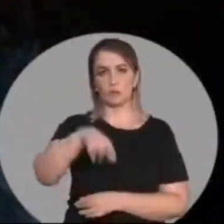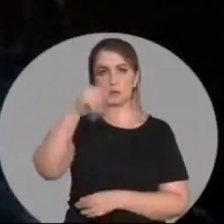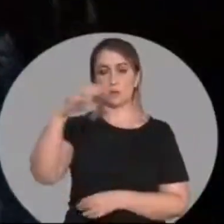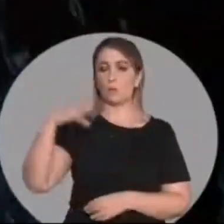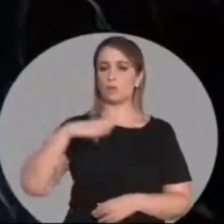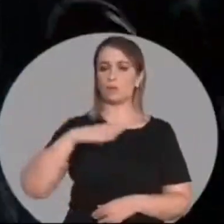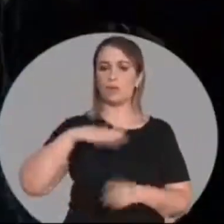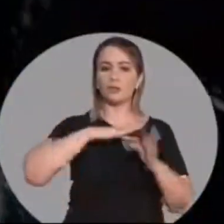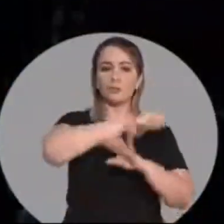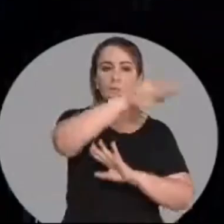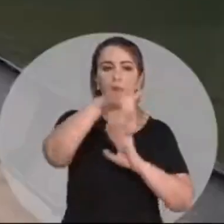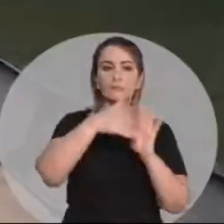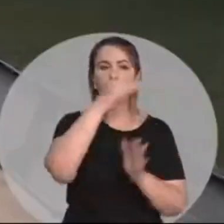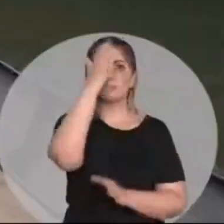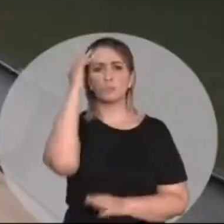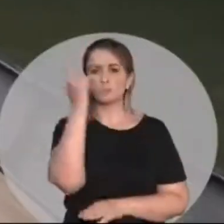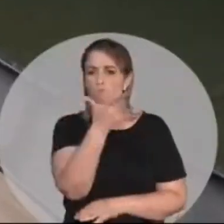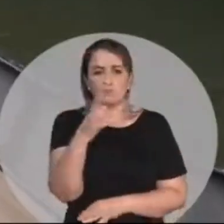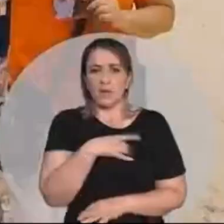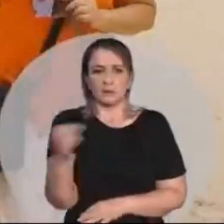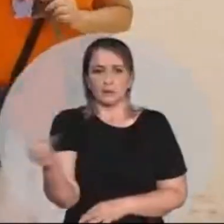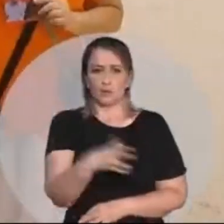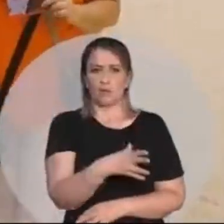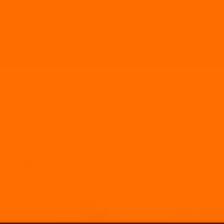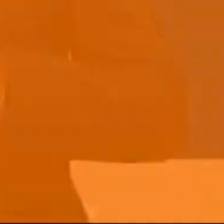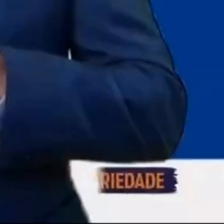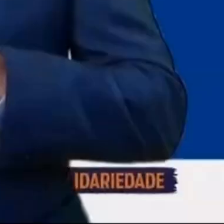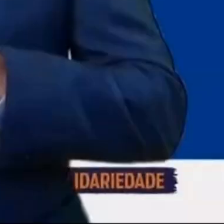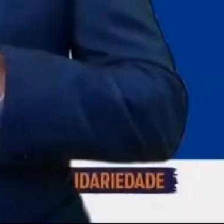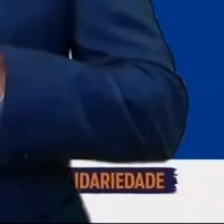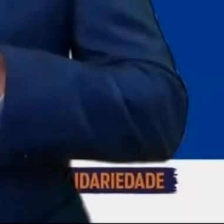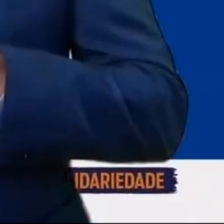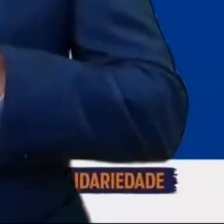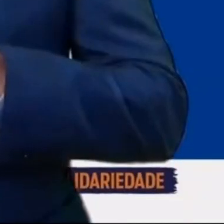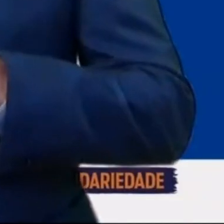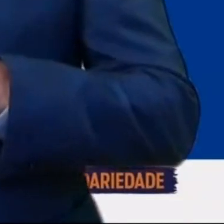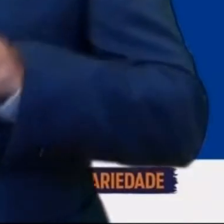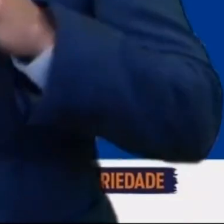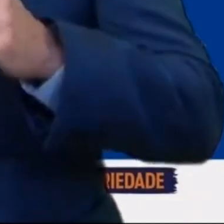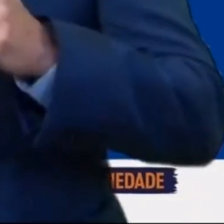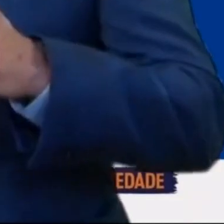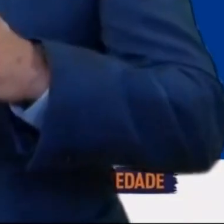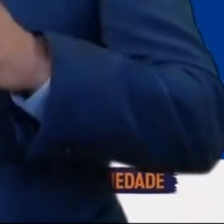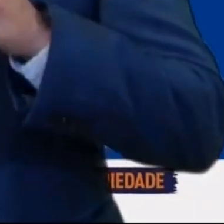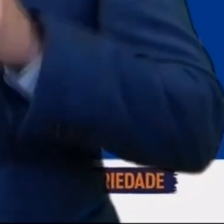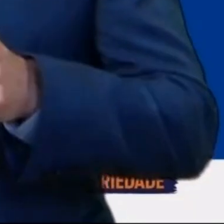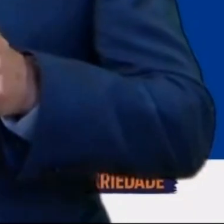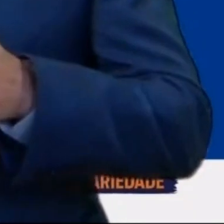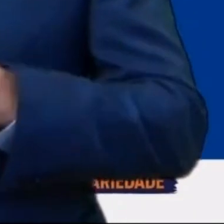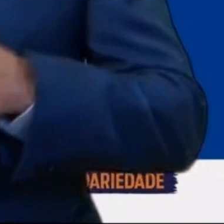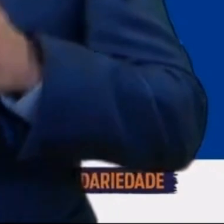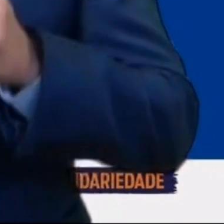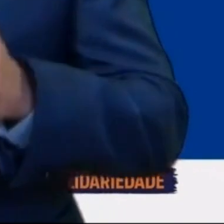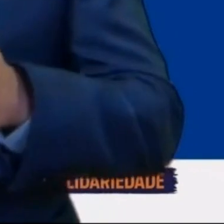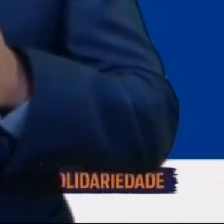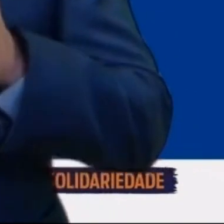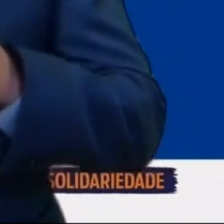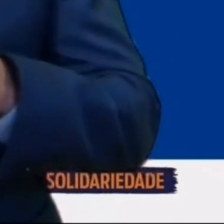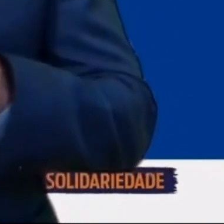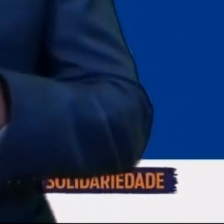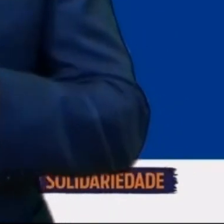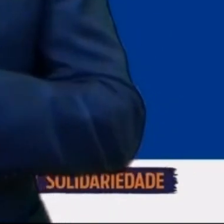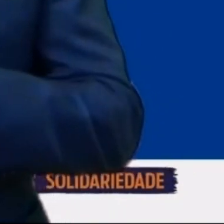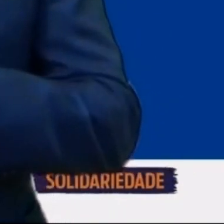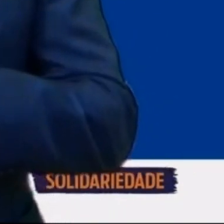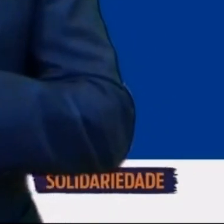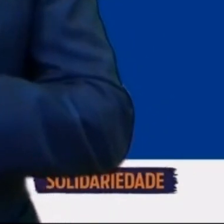sem privilégios. Uma cidade para todos. Não tenha medo de inovar. Santos precisa mais. Muito mais. Estudamos